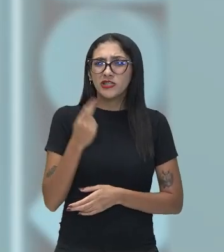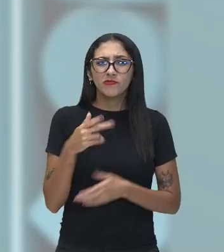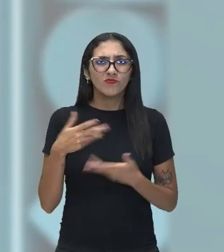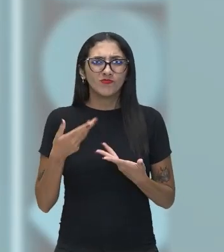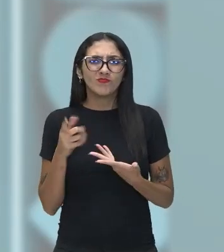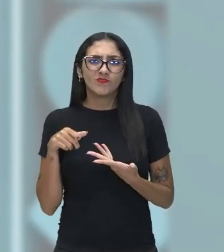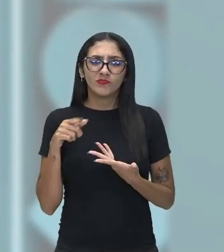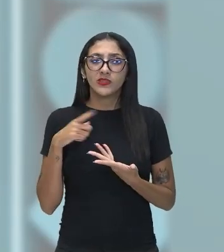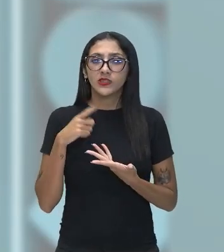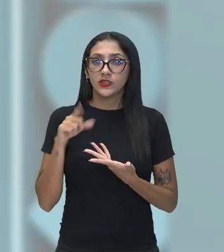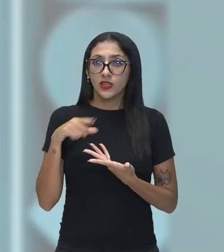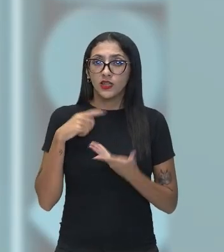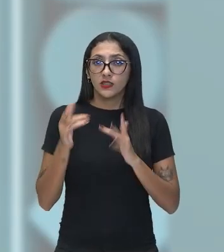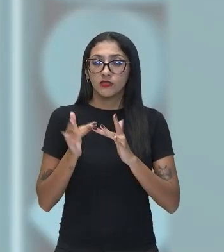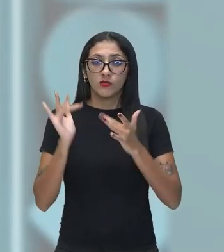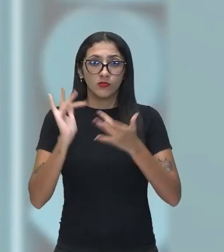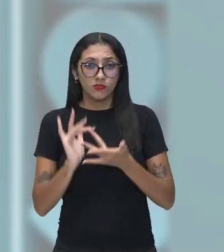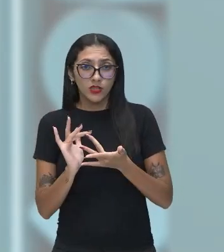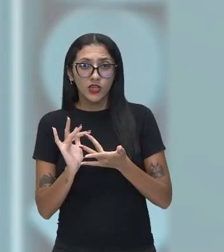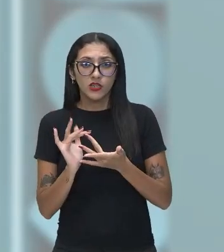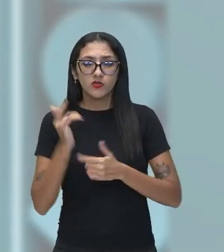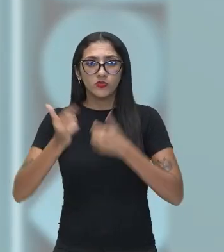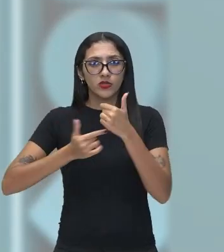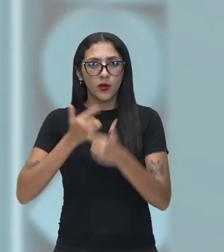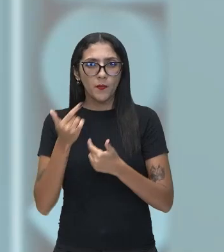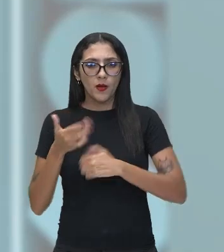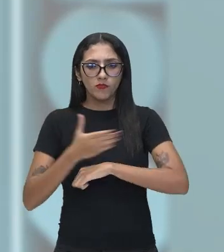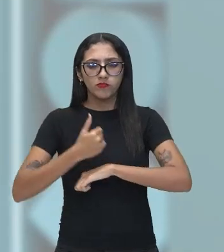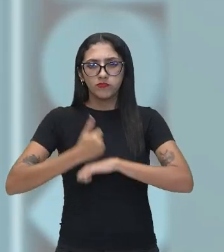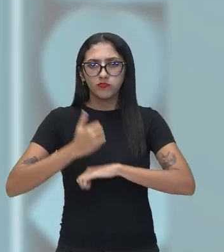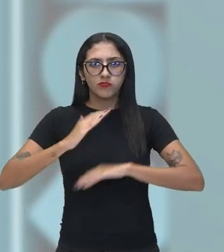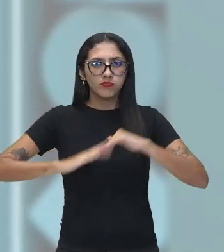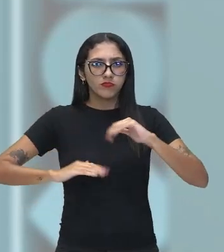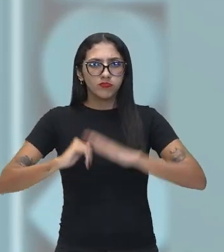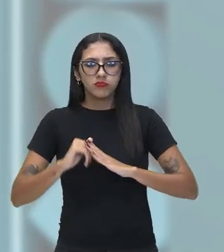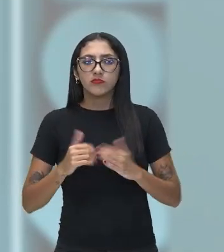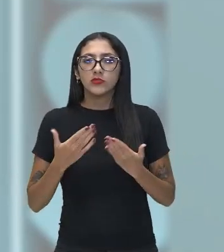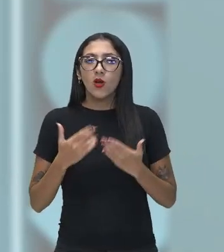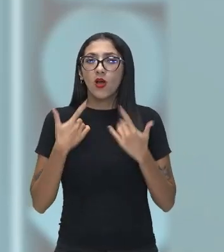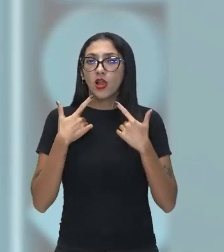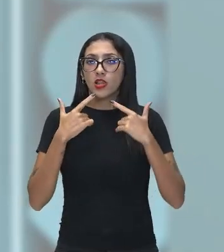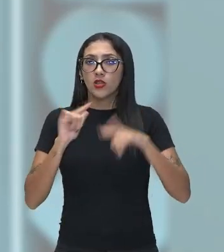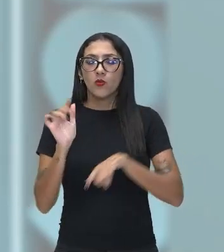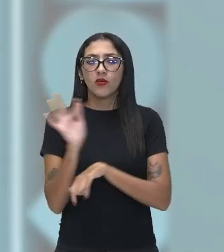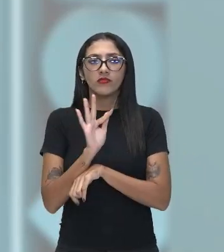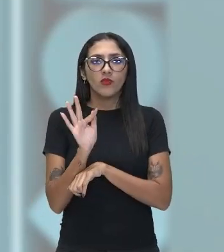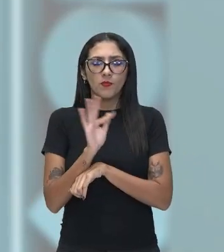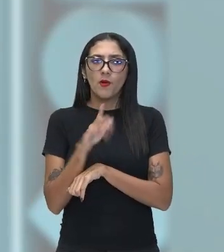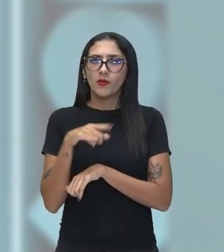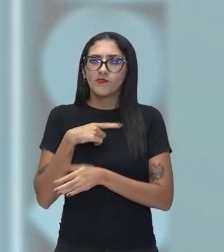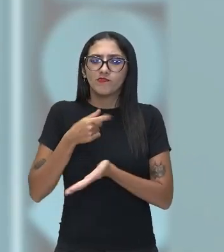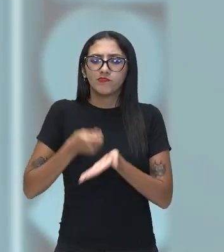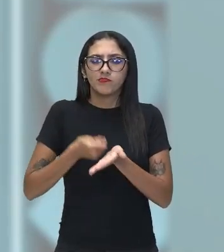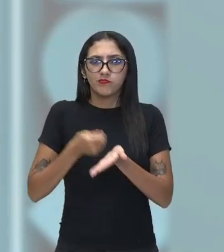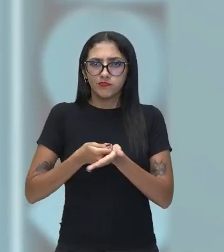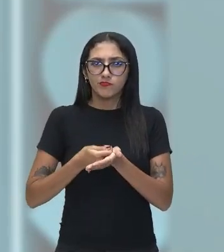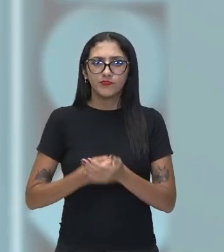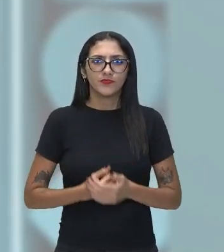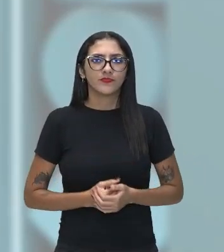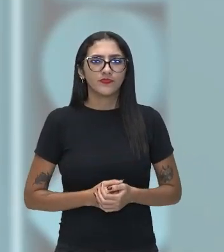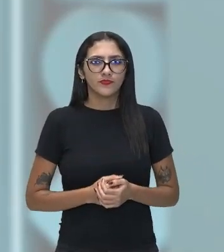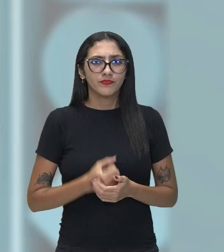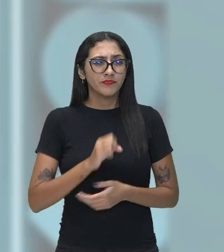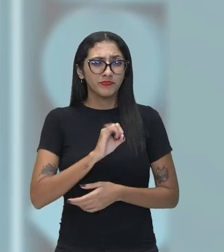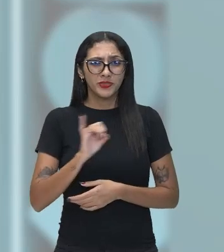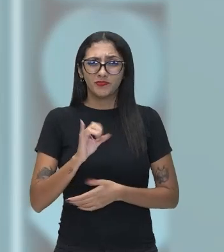nesse contexto em que você se encontra, no ambiente de trabalho, a linguagem formal é exigida. E se você não emprega a